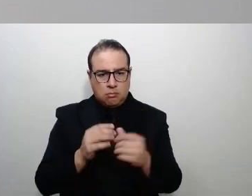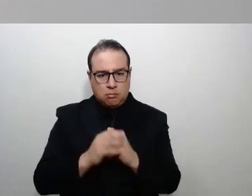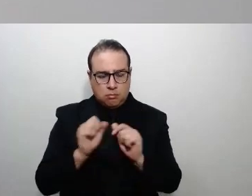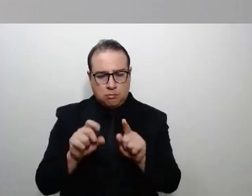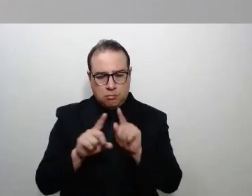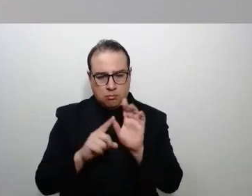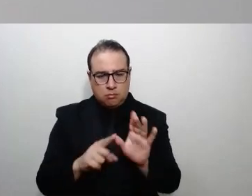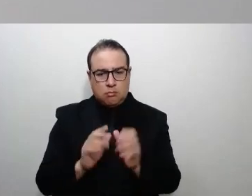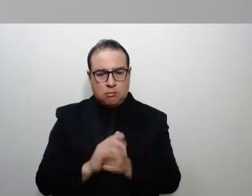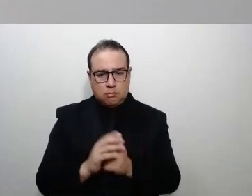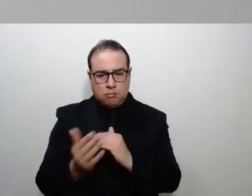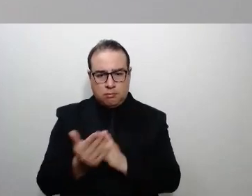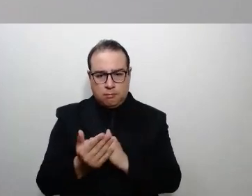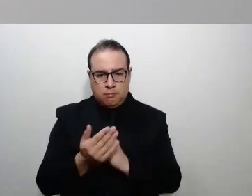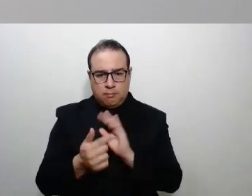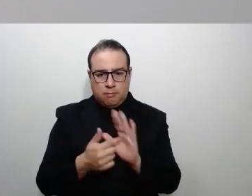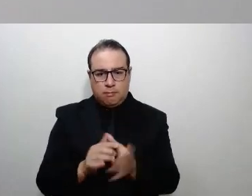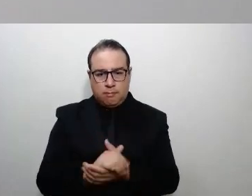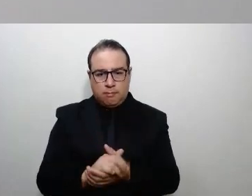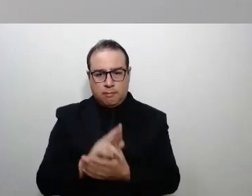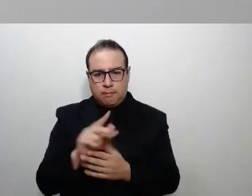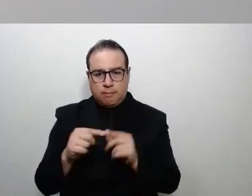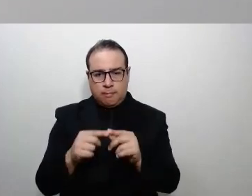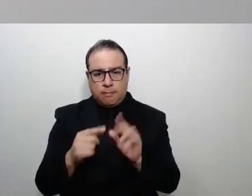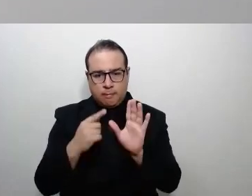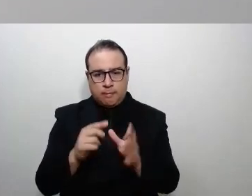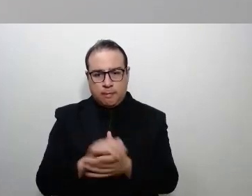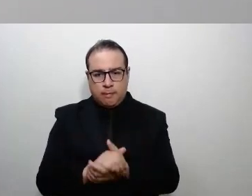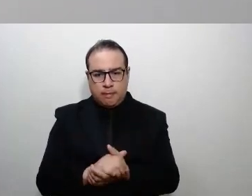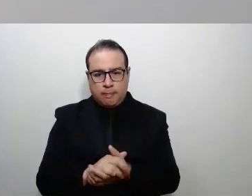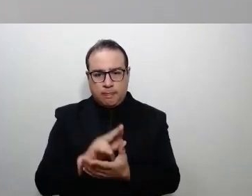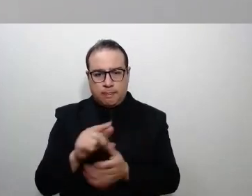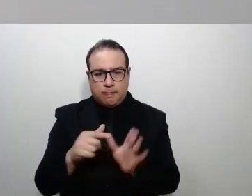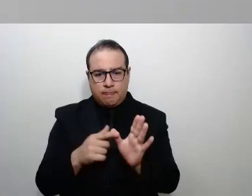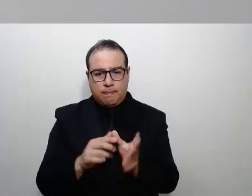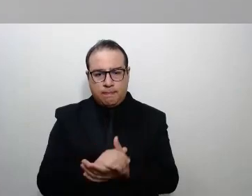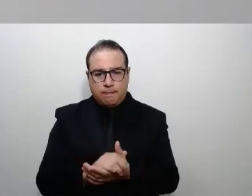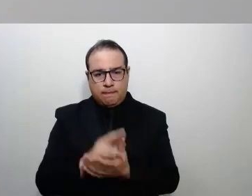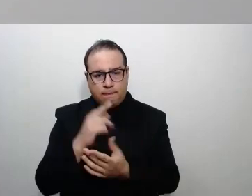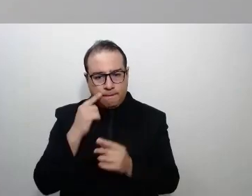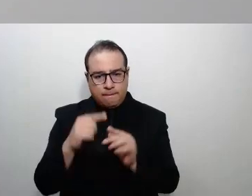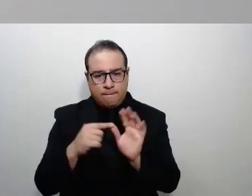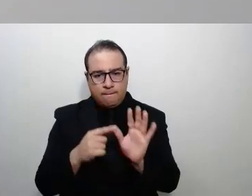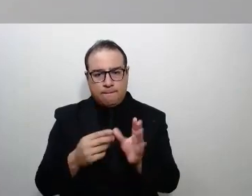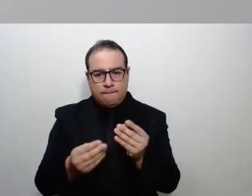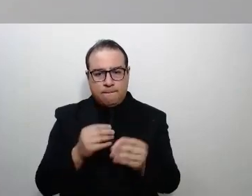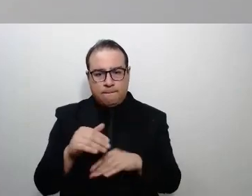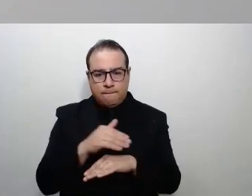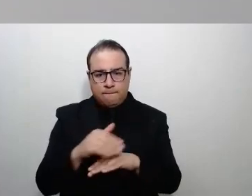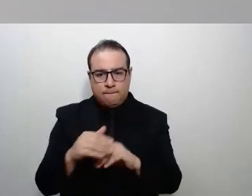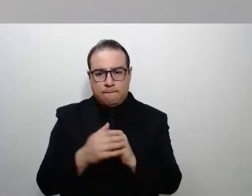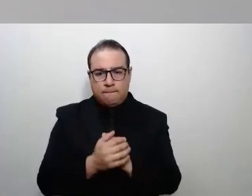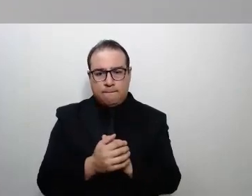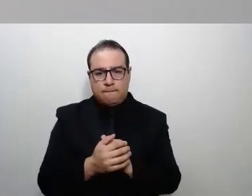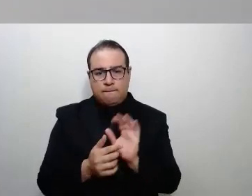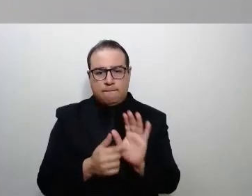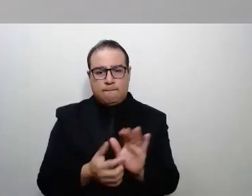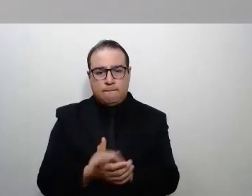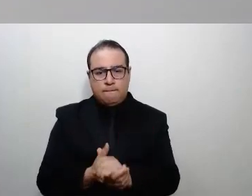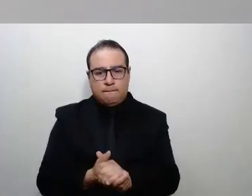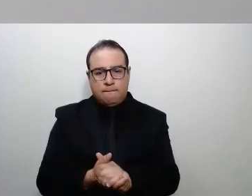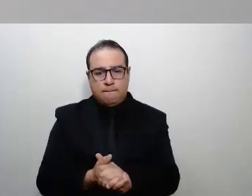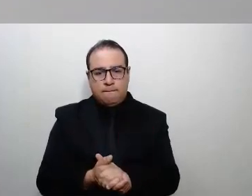possamos enfrentar o sub-registro especialmente para essa população de rua em parceria também